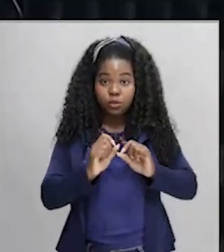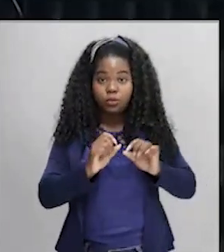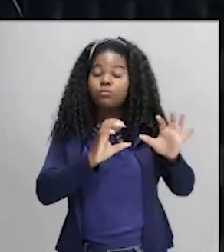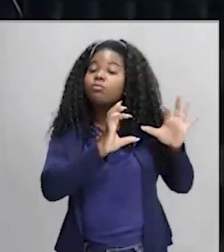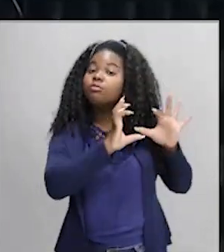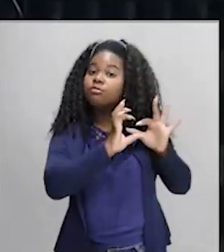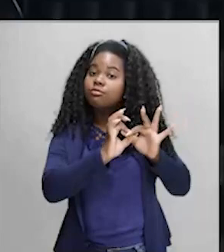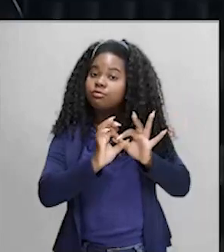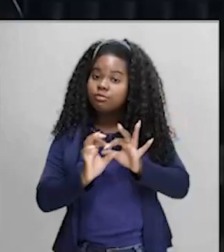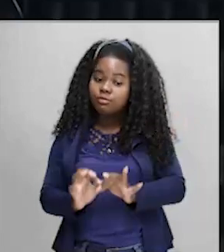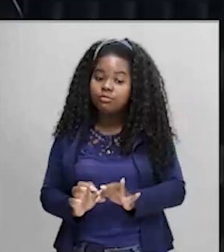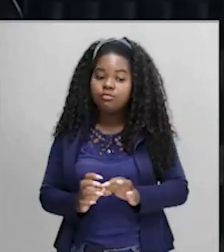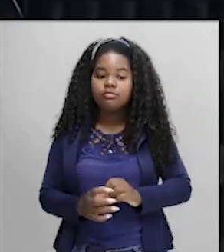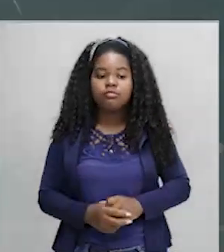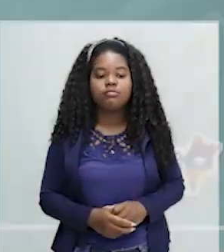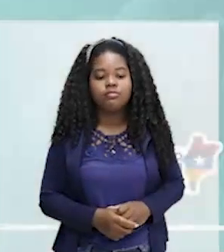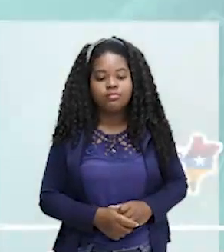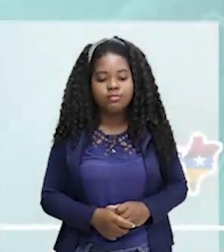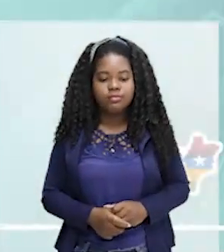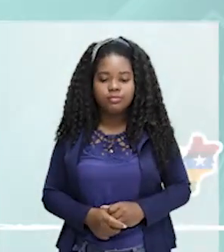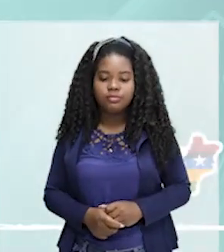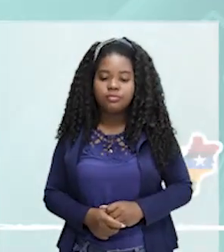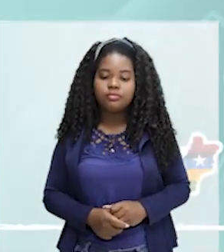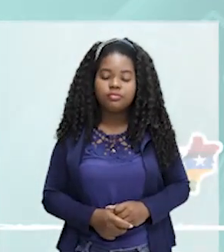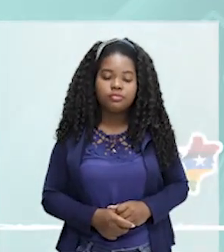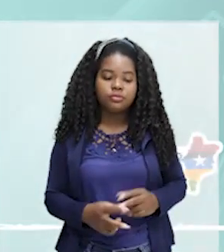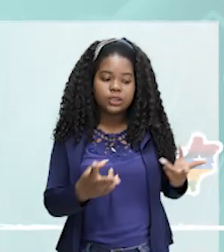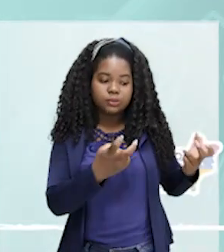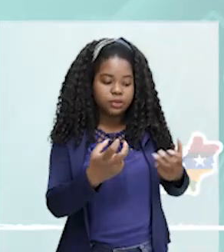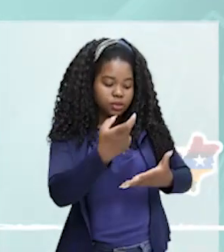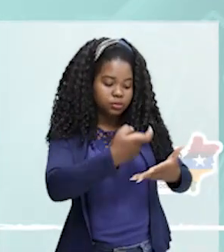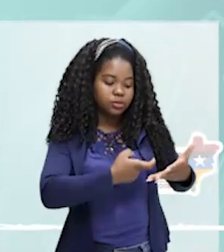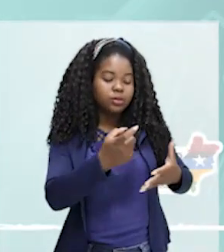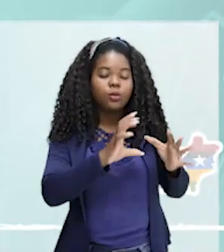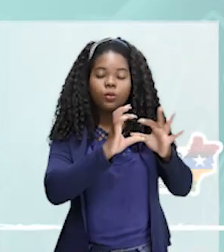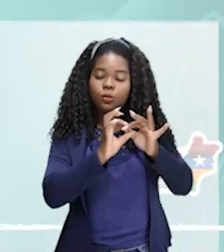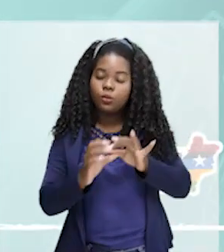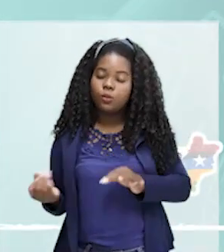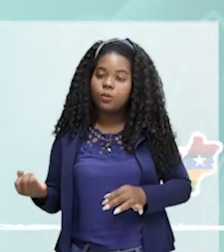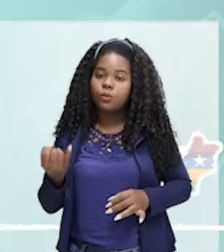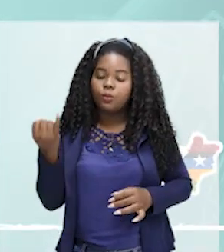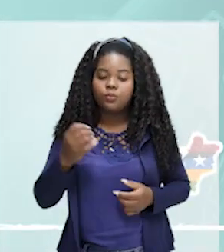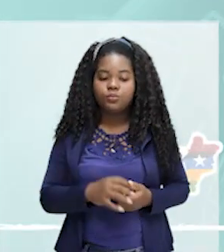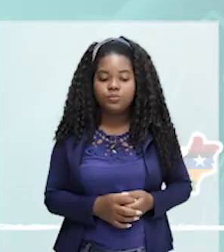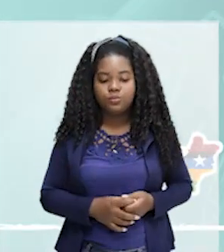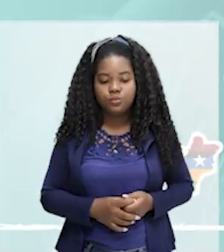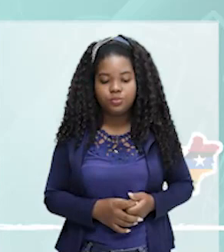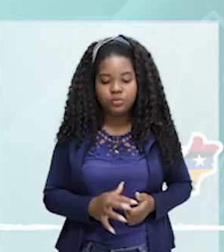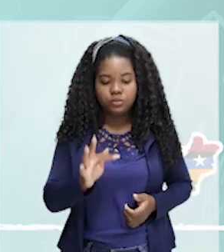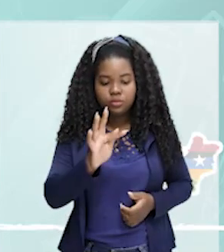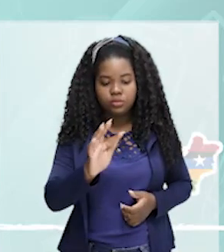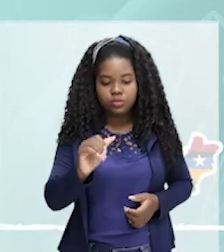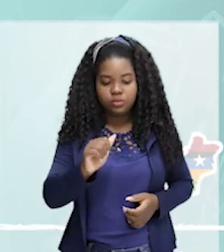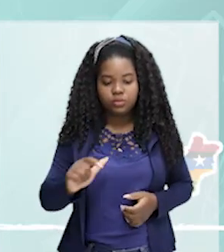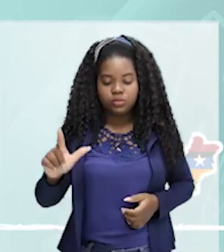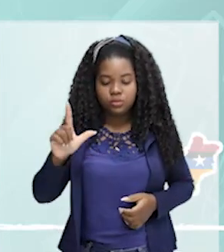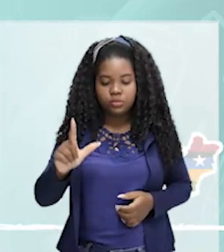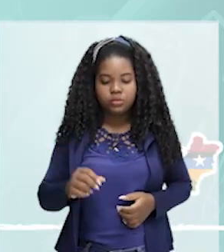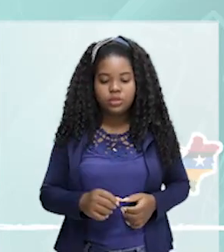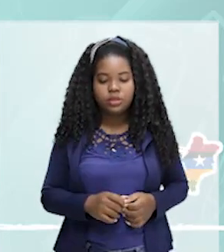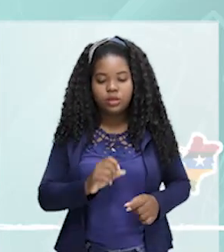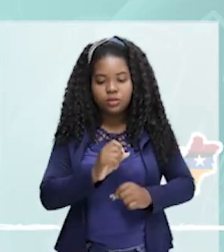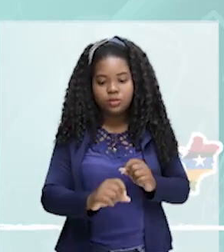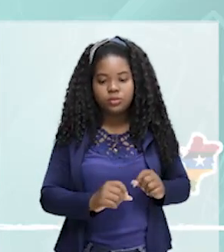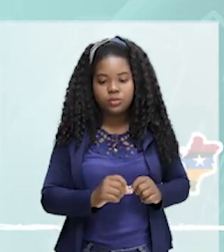do contexto. Tá? Quando se fala de interpretação, sempre o contexto é essencial. Fall down significa